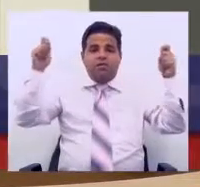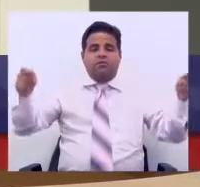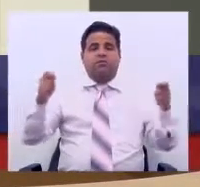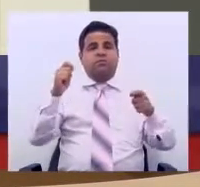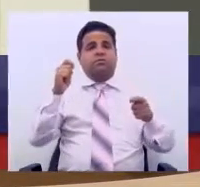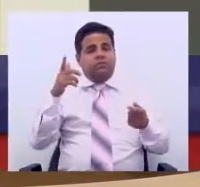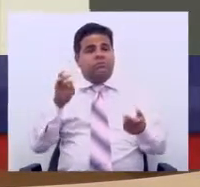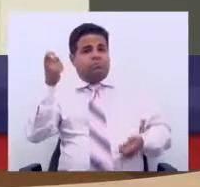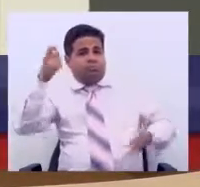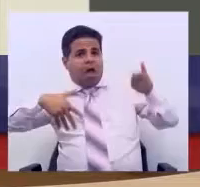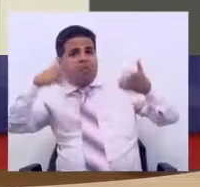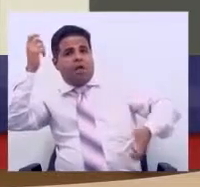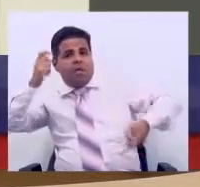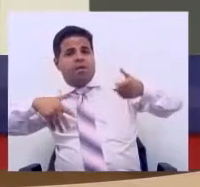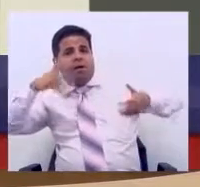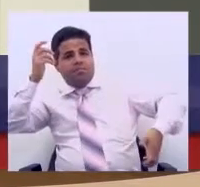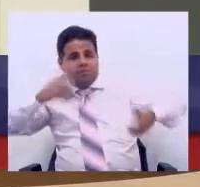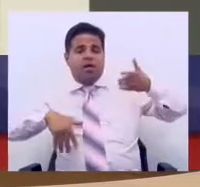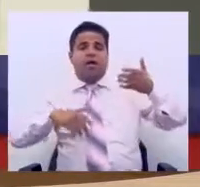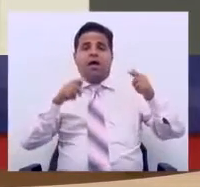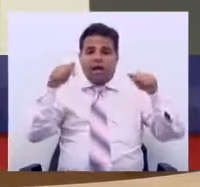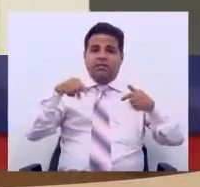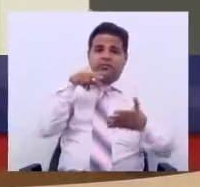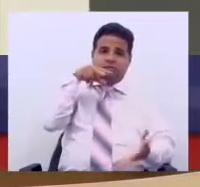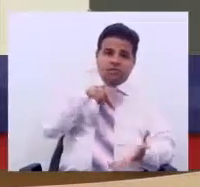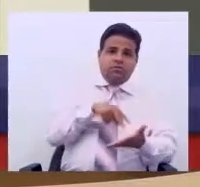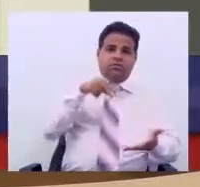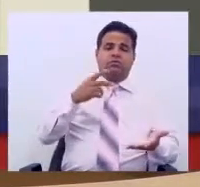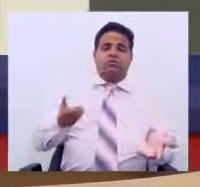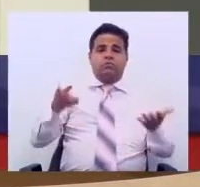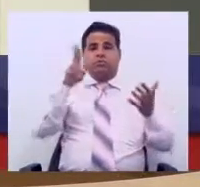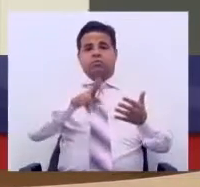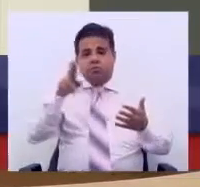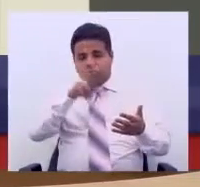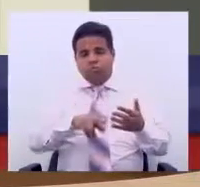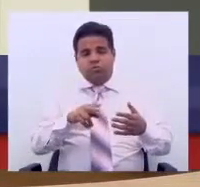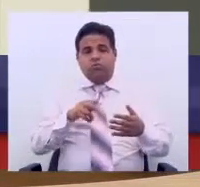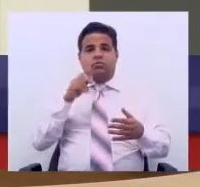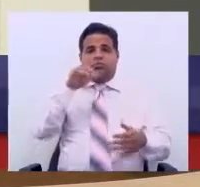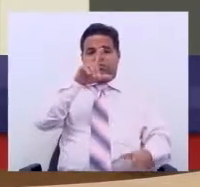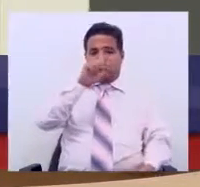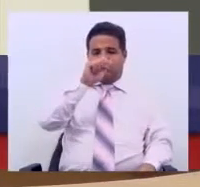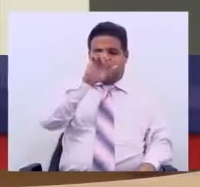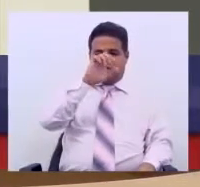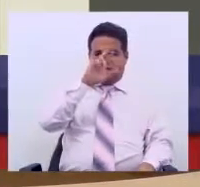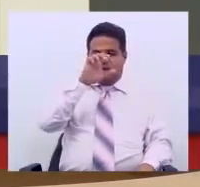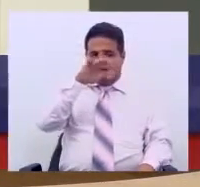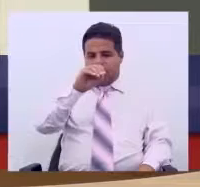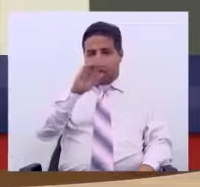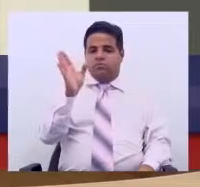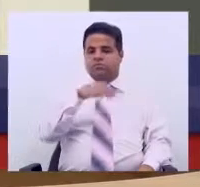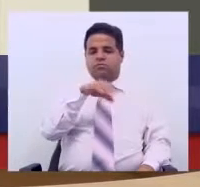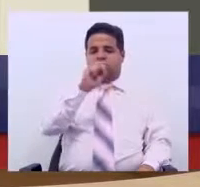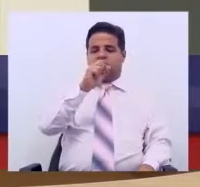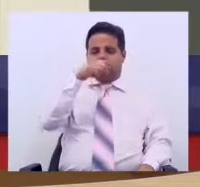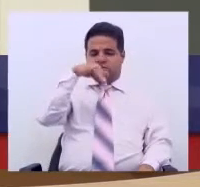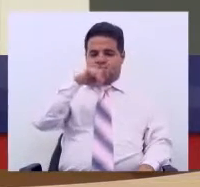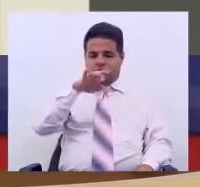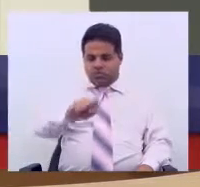muito bem explicada desta tribuna através do vereador Laércio Sandes, que não